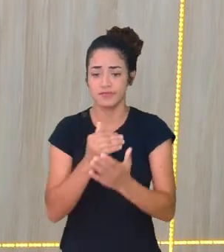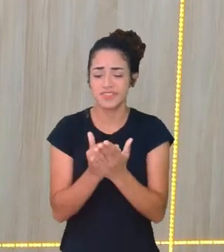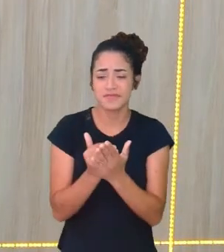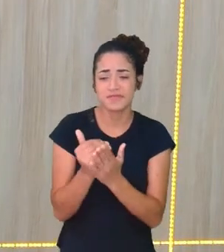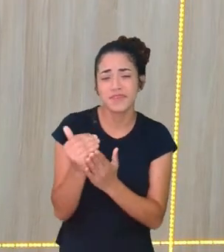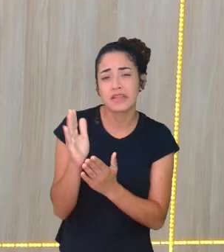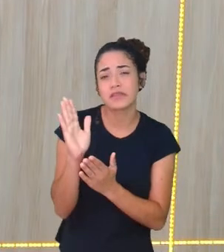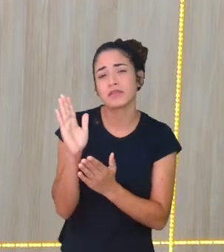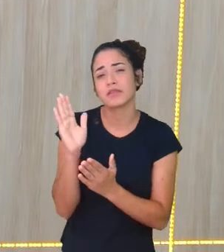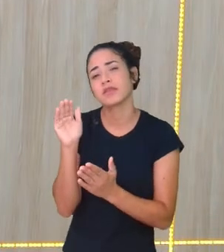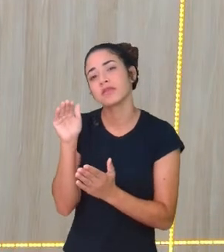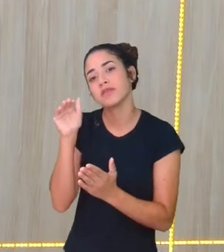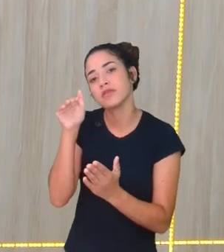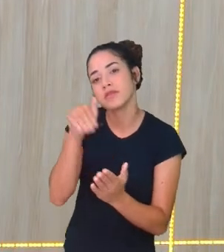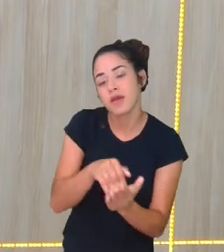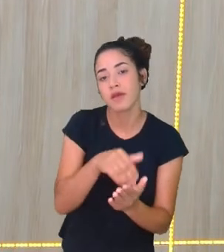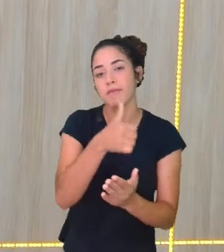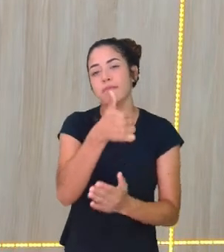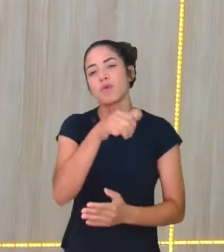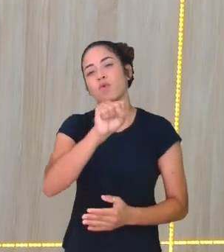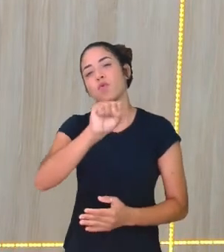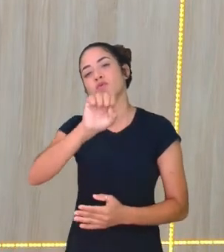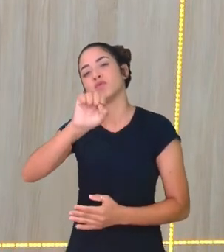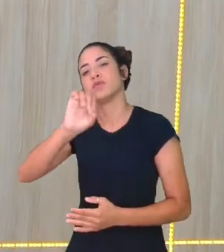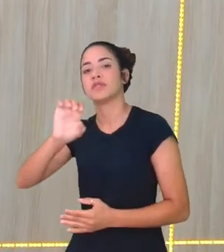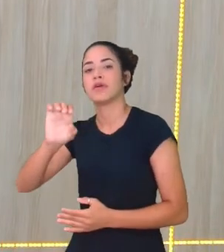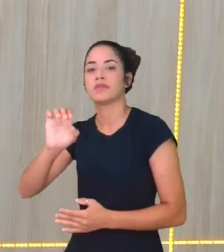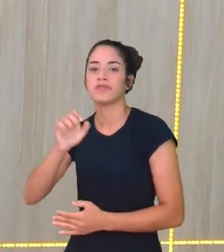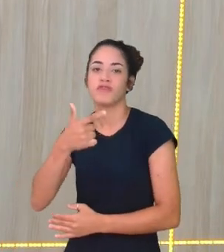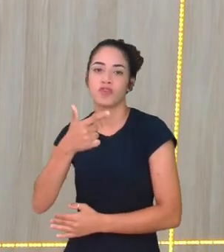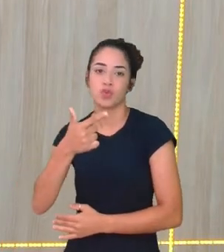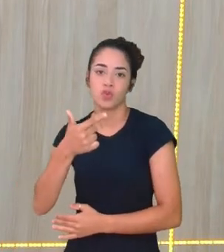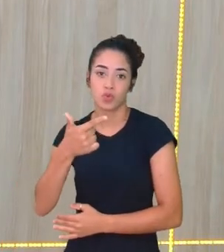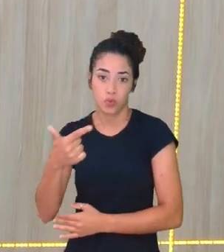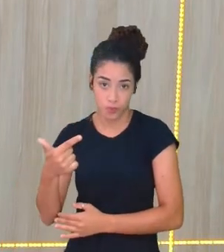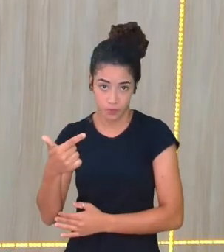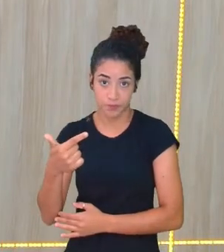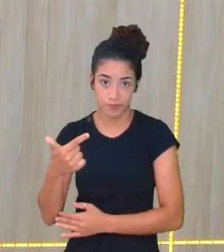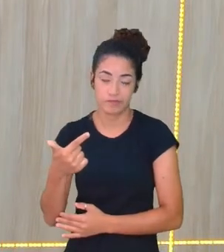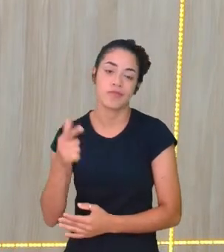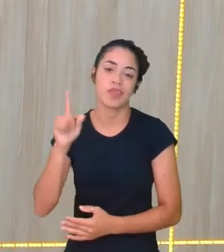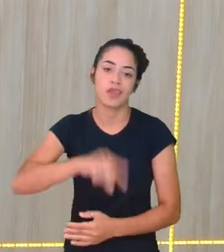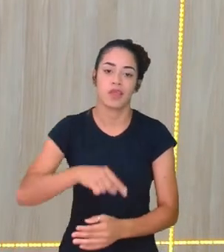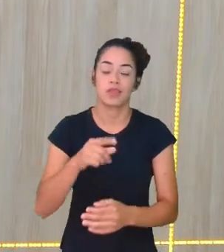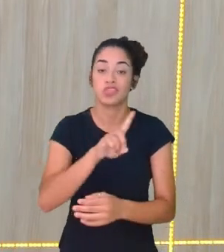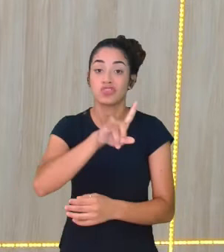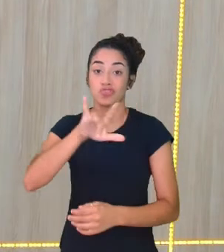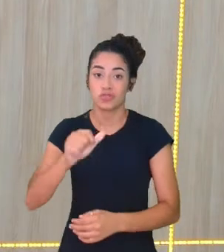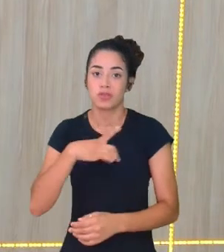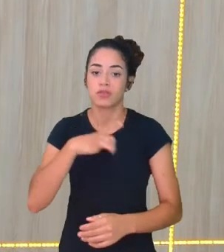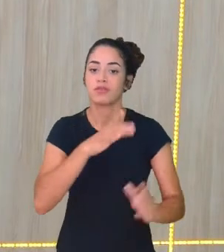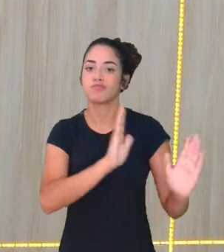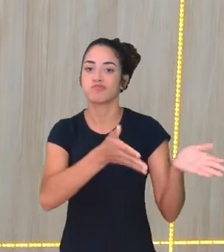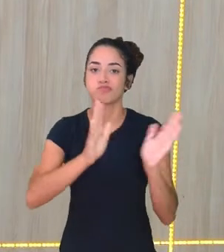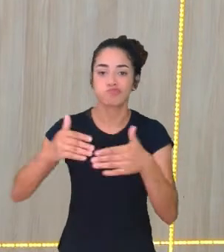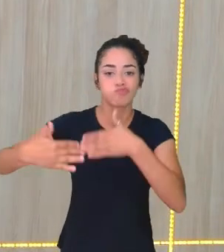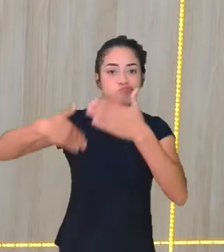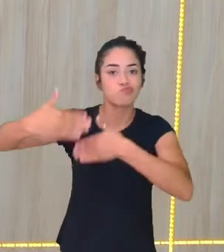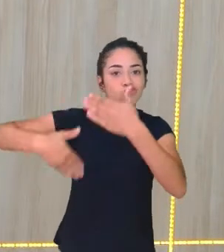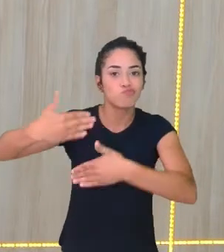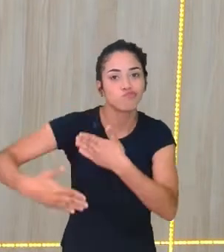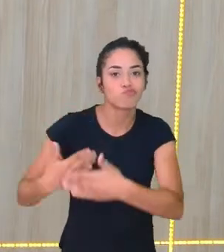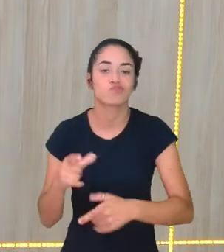chegar até 1822 né que é a data onde nós temos o processo de